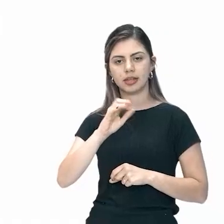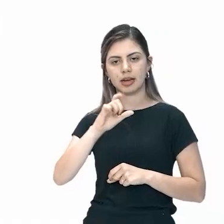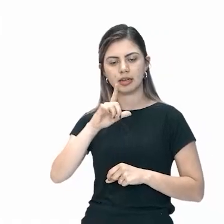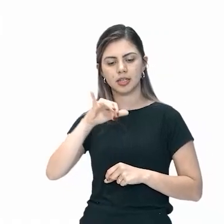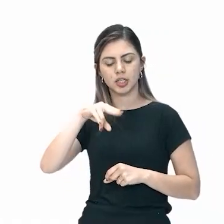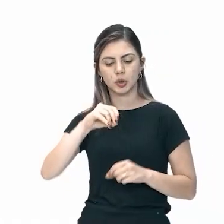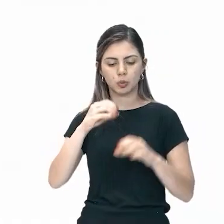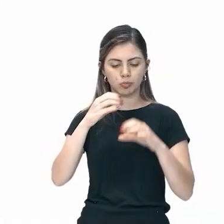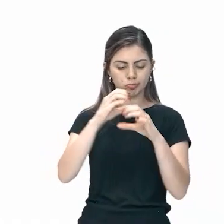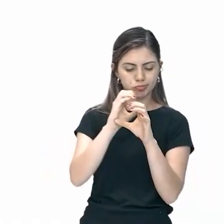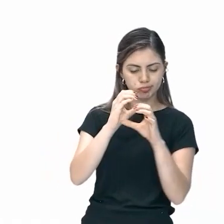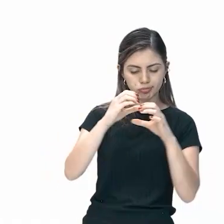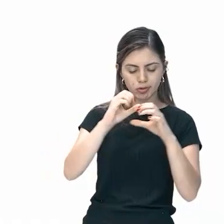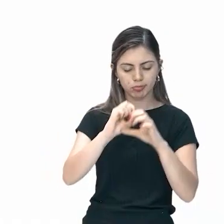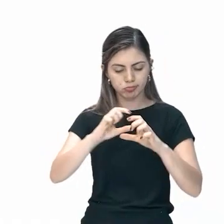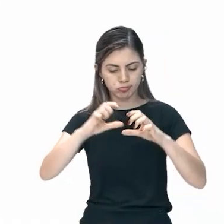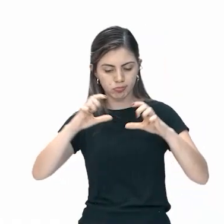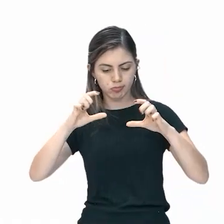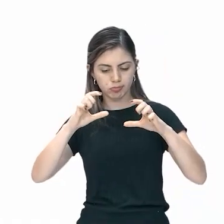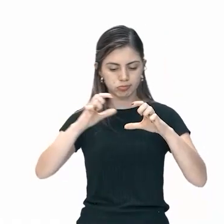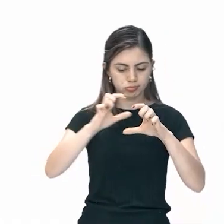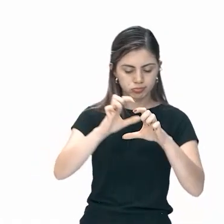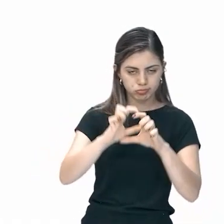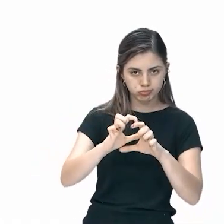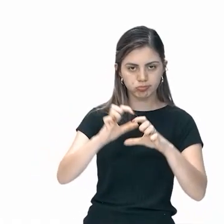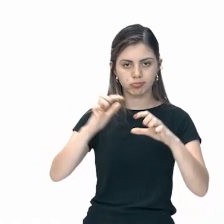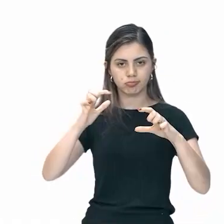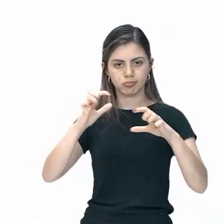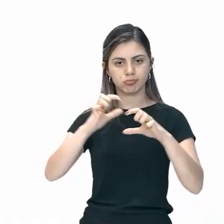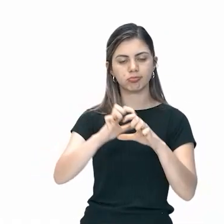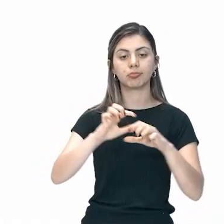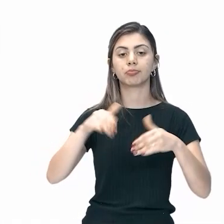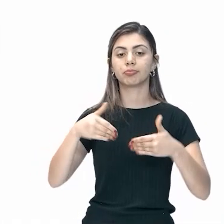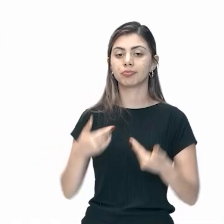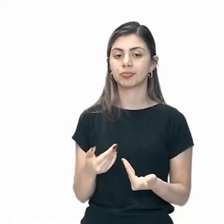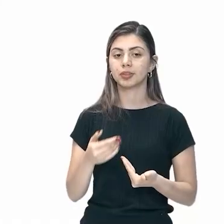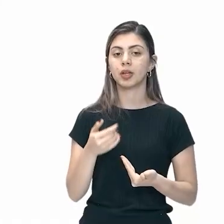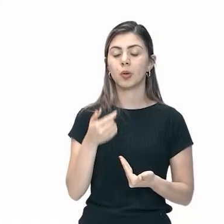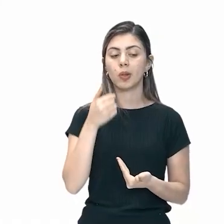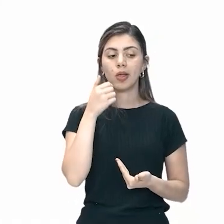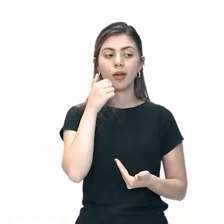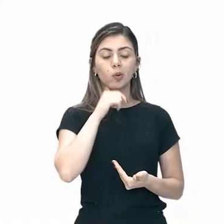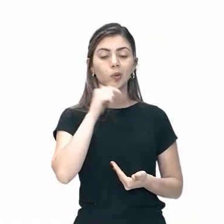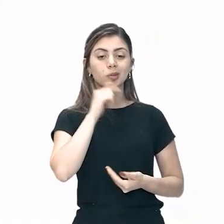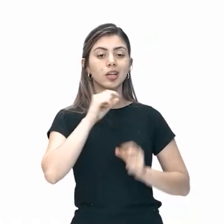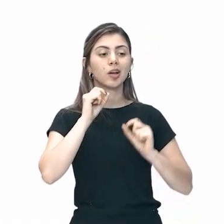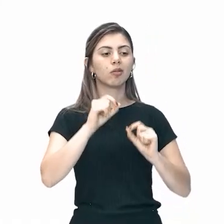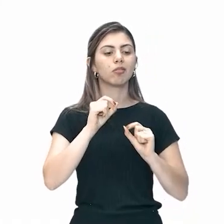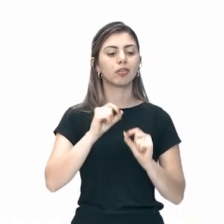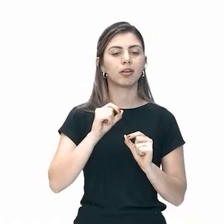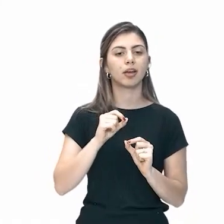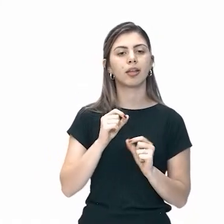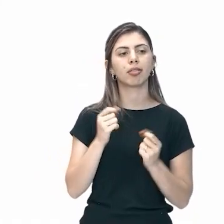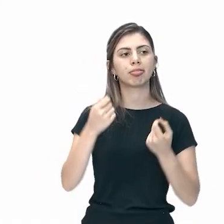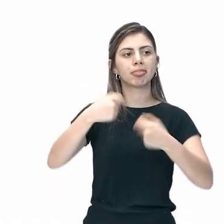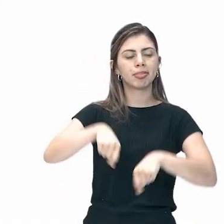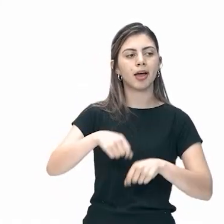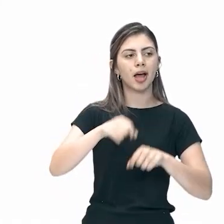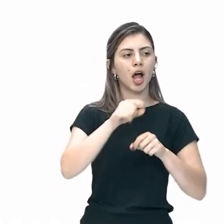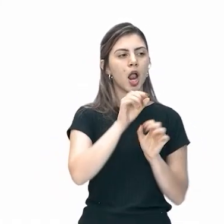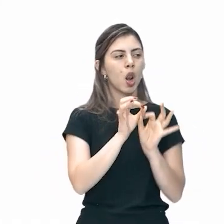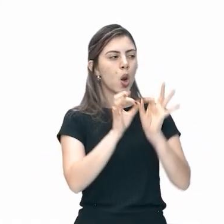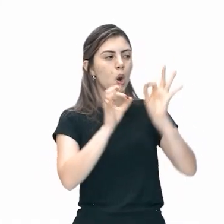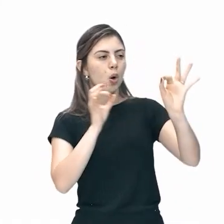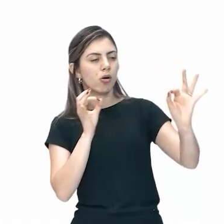assim, ajustar a acomodação. Isso vai permitir que nós possamos focar em coisas que estão mais